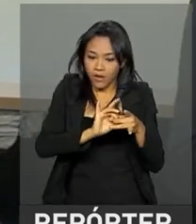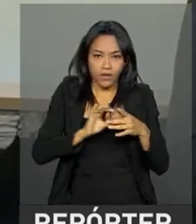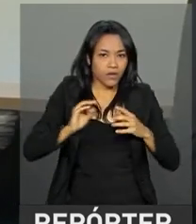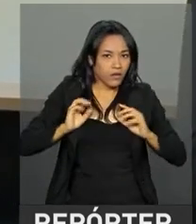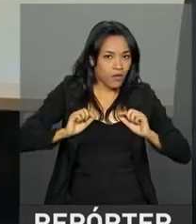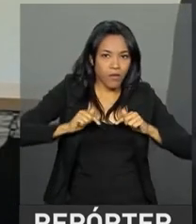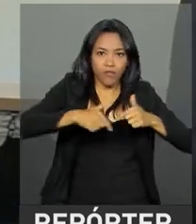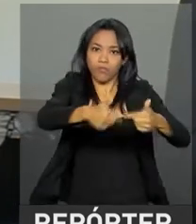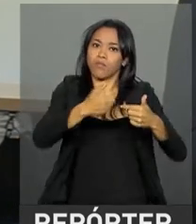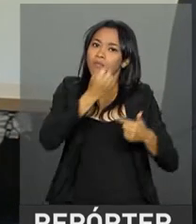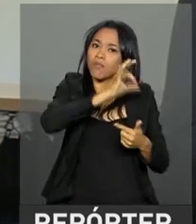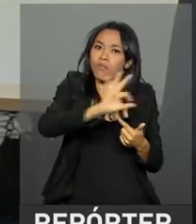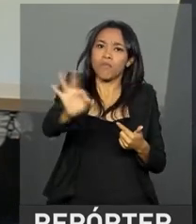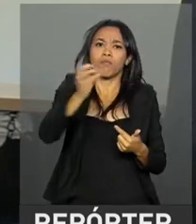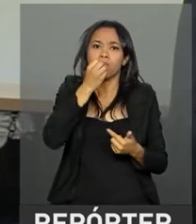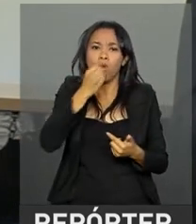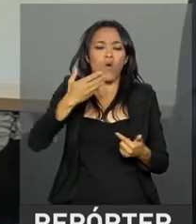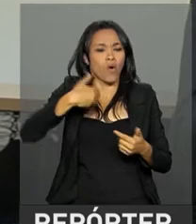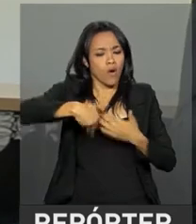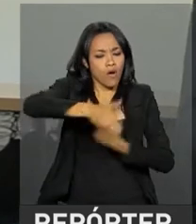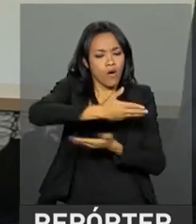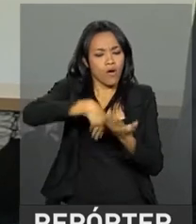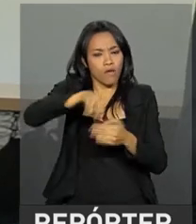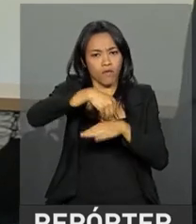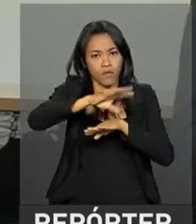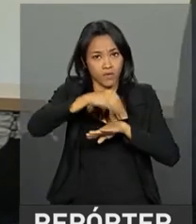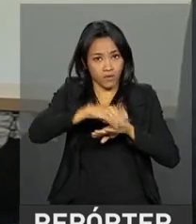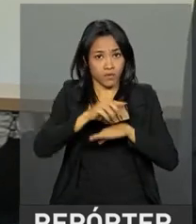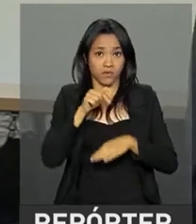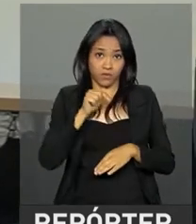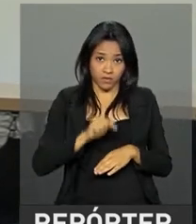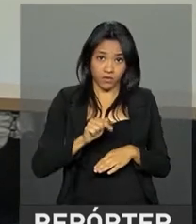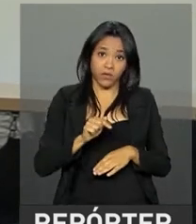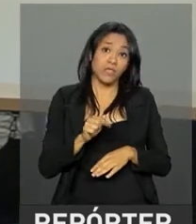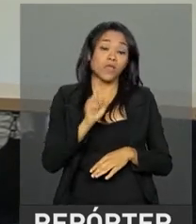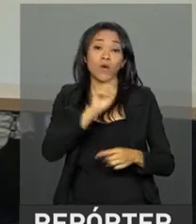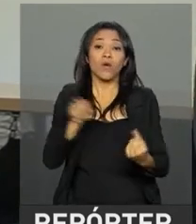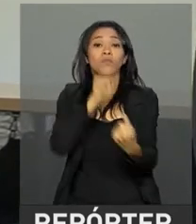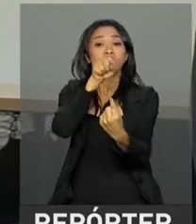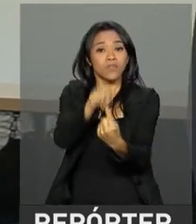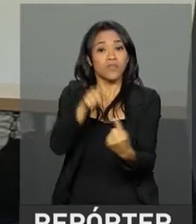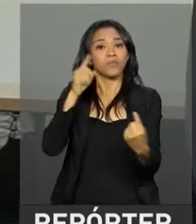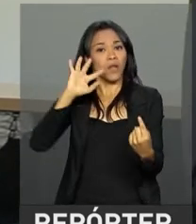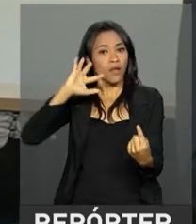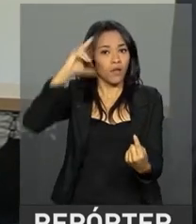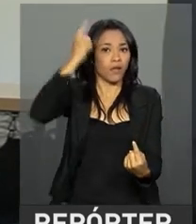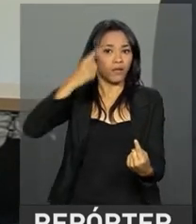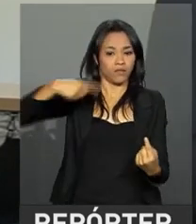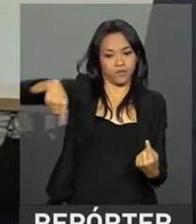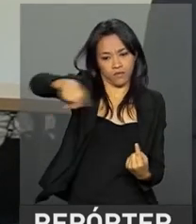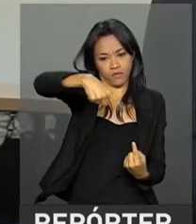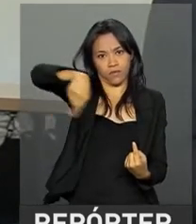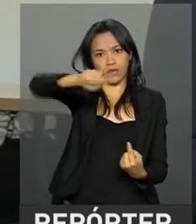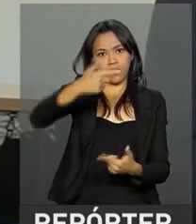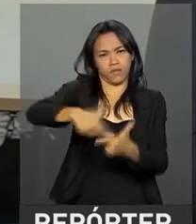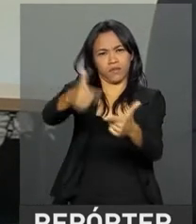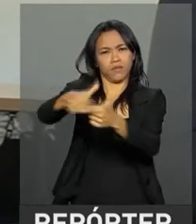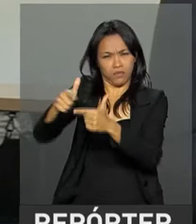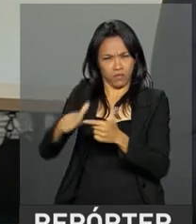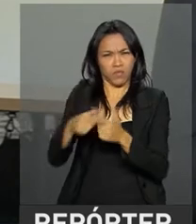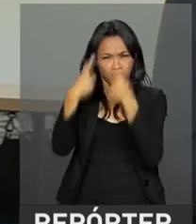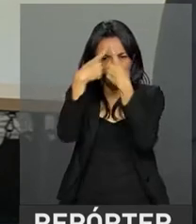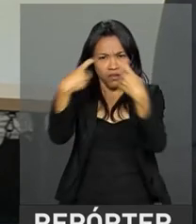de dados e informações para que possa ser indicado objetivo factível para então depois de um terceiro momento